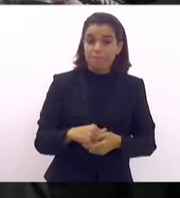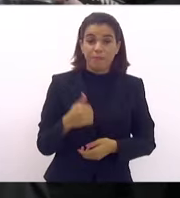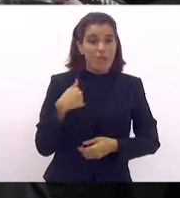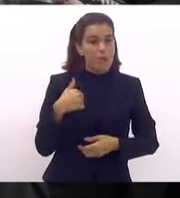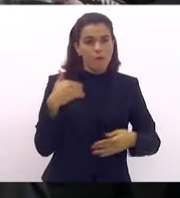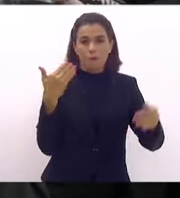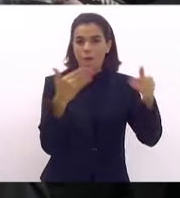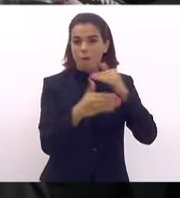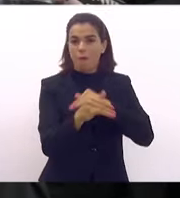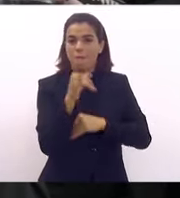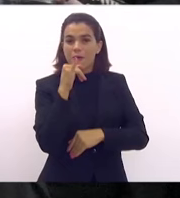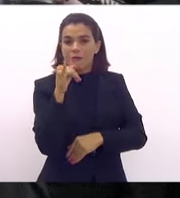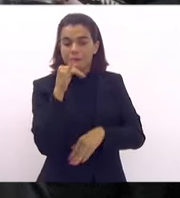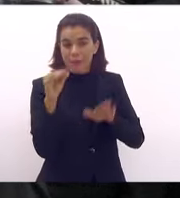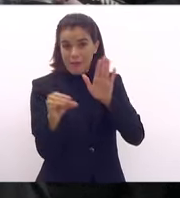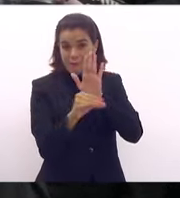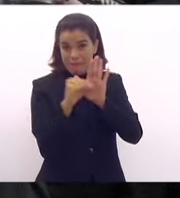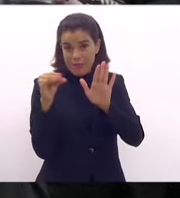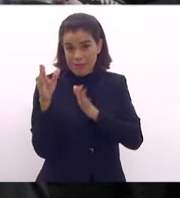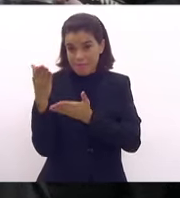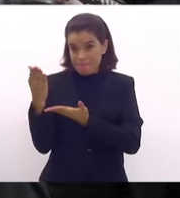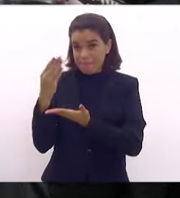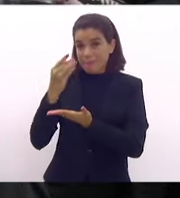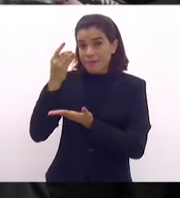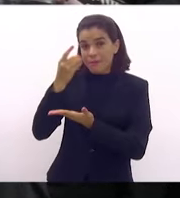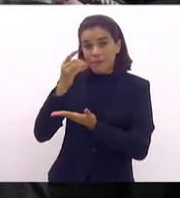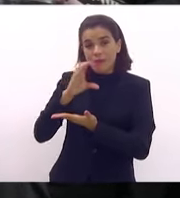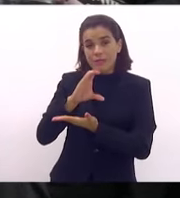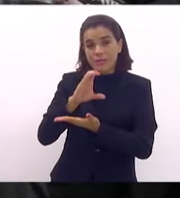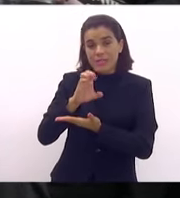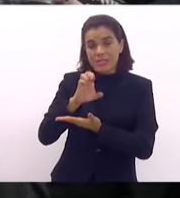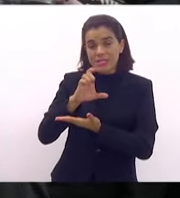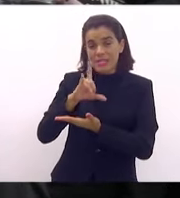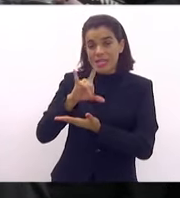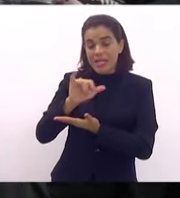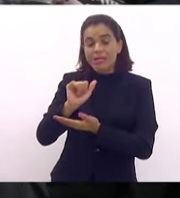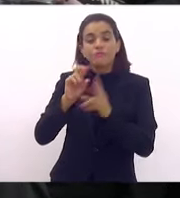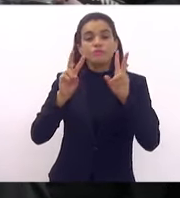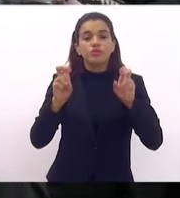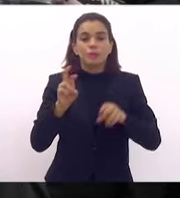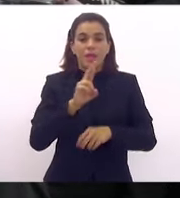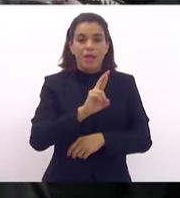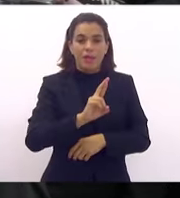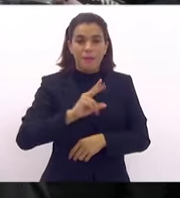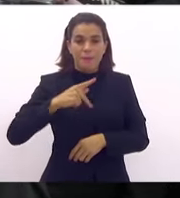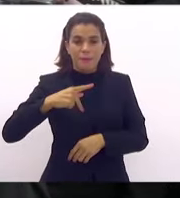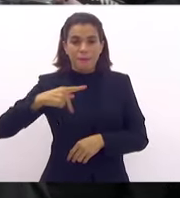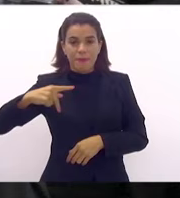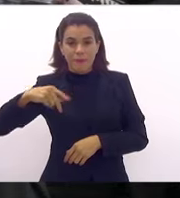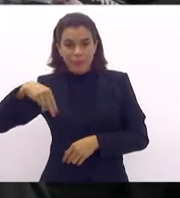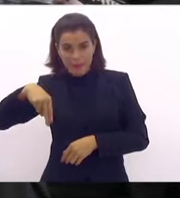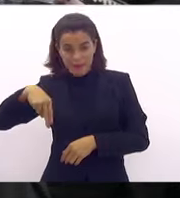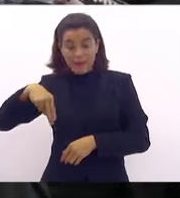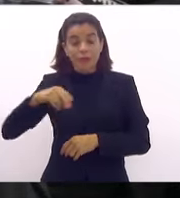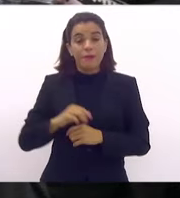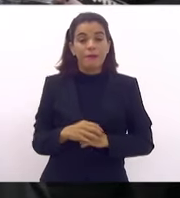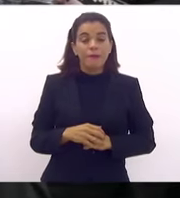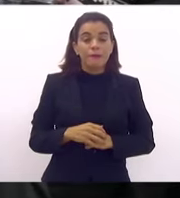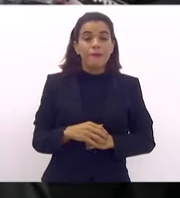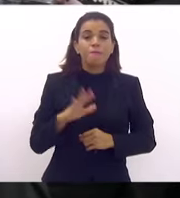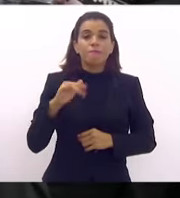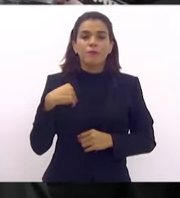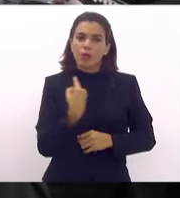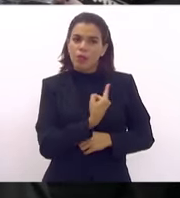da emenda apresentada pela deputada Célia, que diz respeito à RPPN. Mas eu entendo que, quando a gente